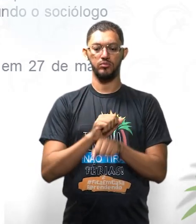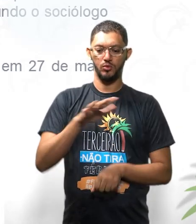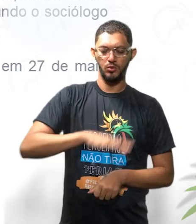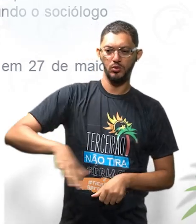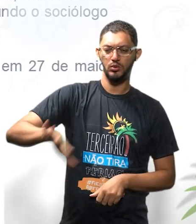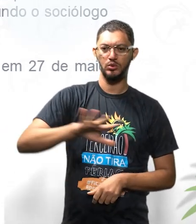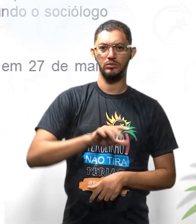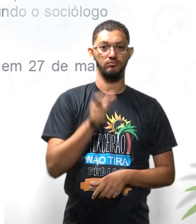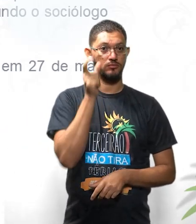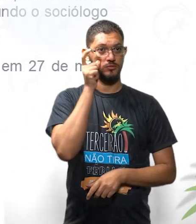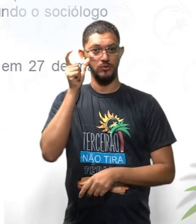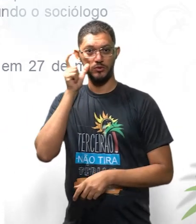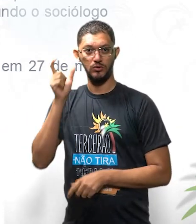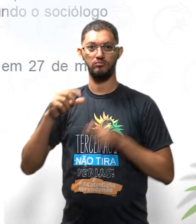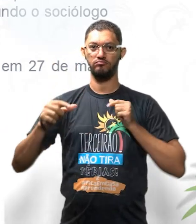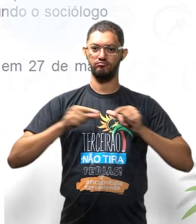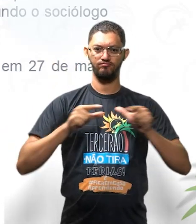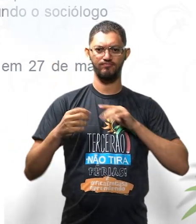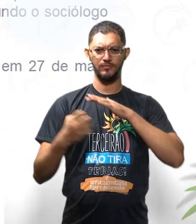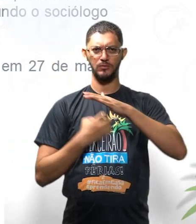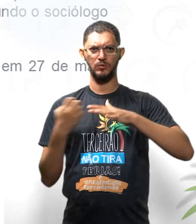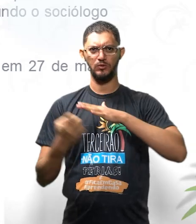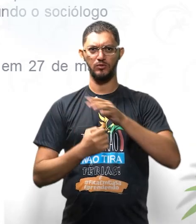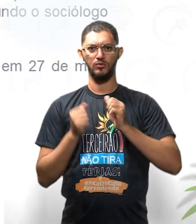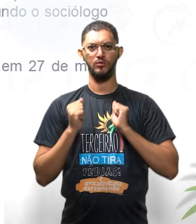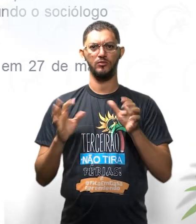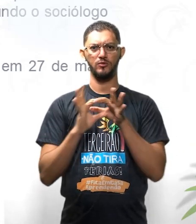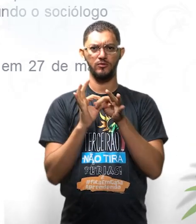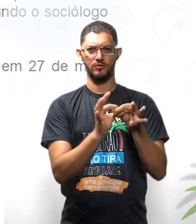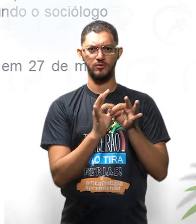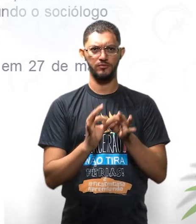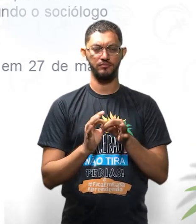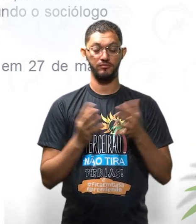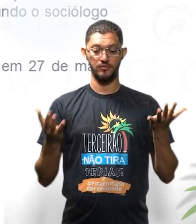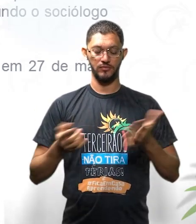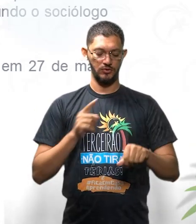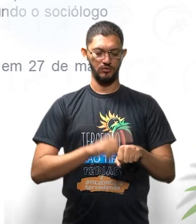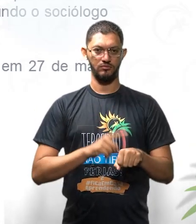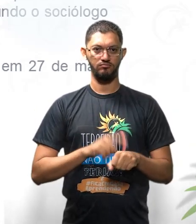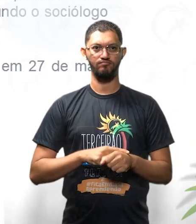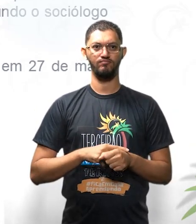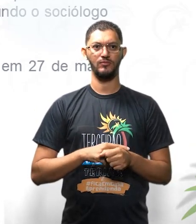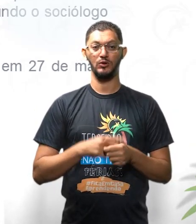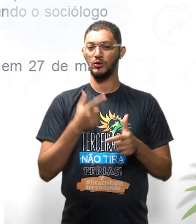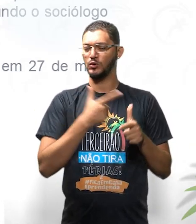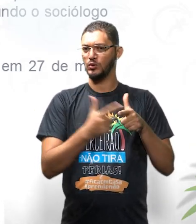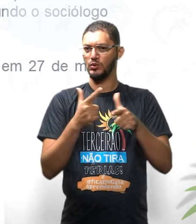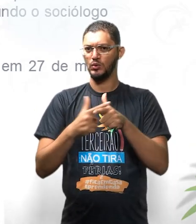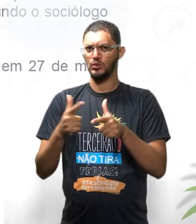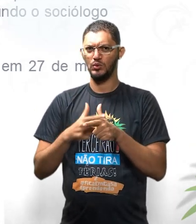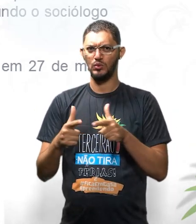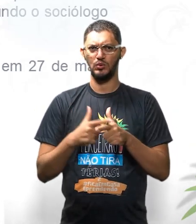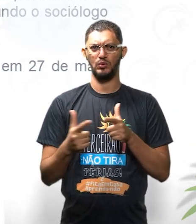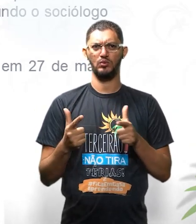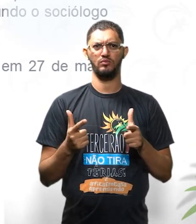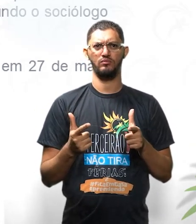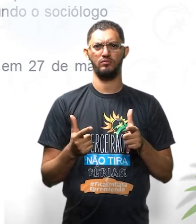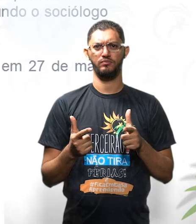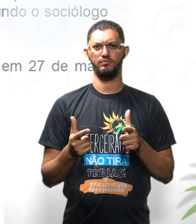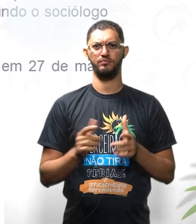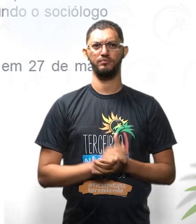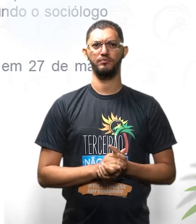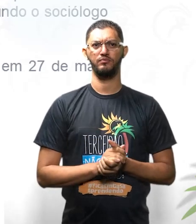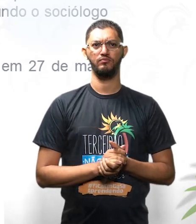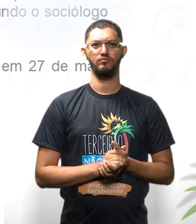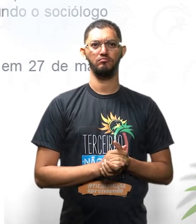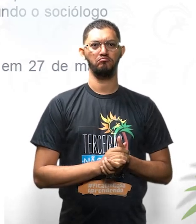os interesses de trabalhadores e das empresas podem se alinhar. No momento em que uma crise afeta simultaneamente o